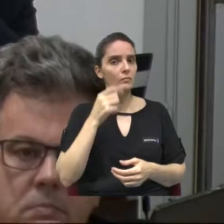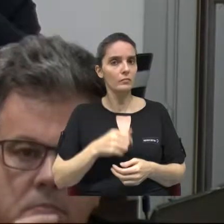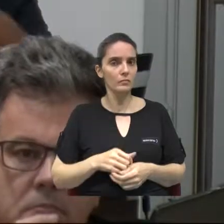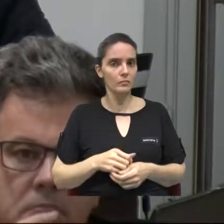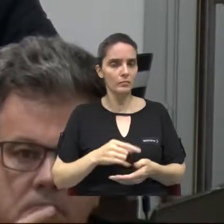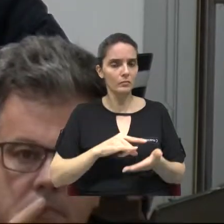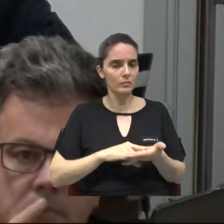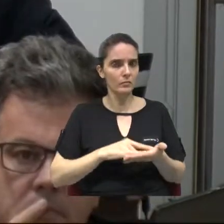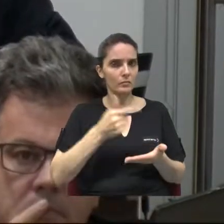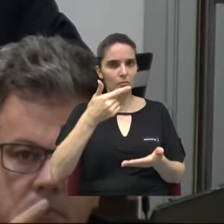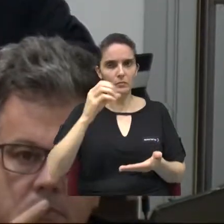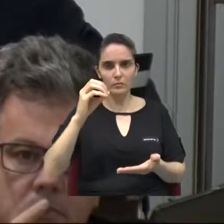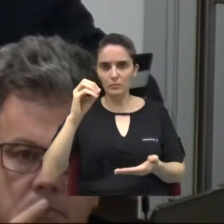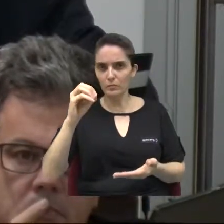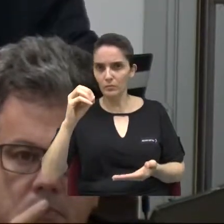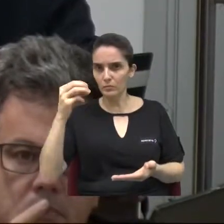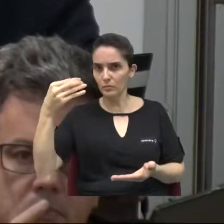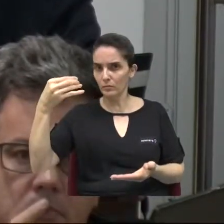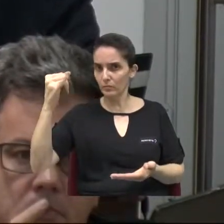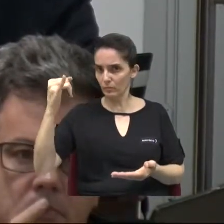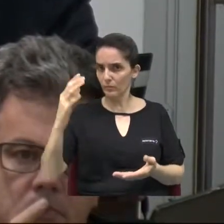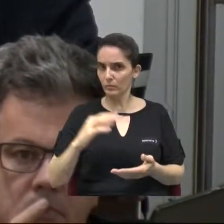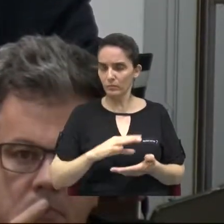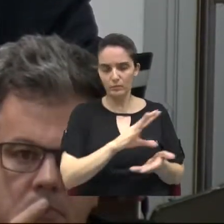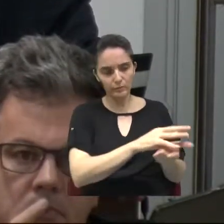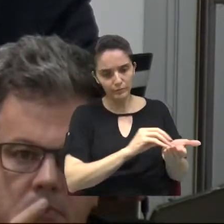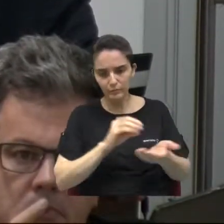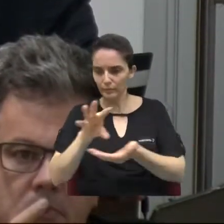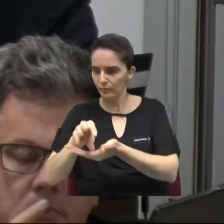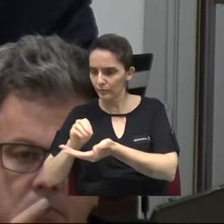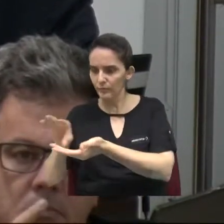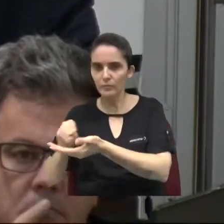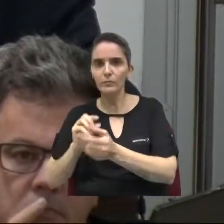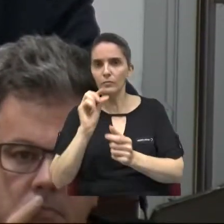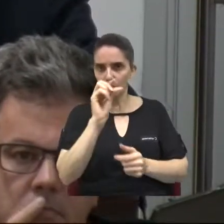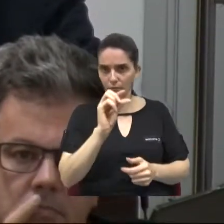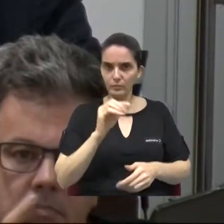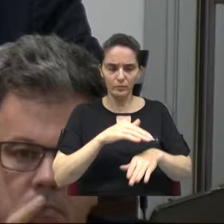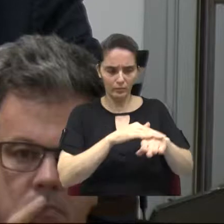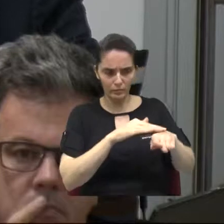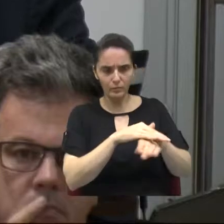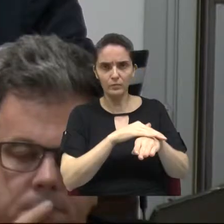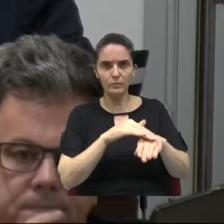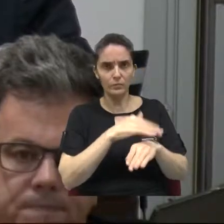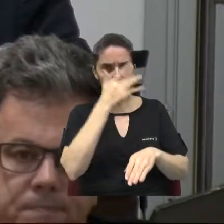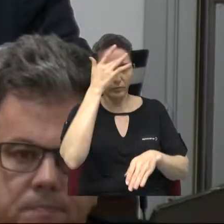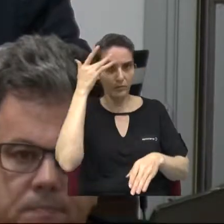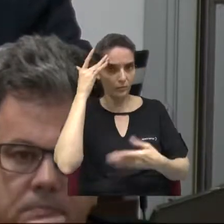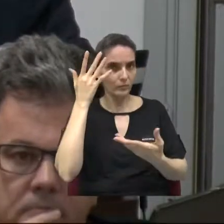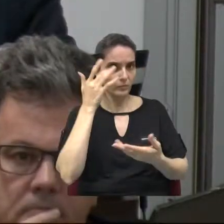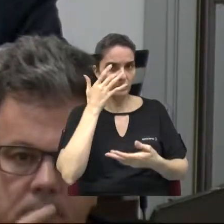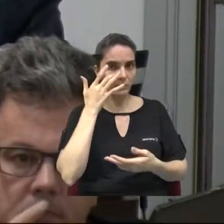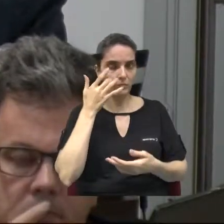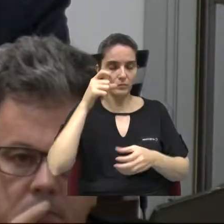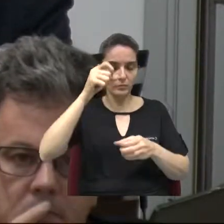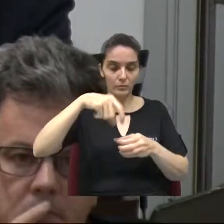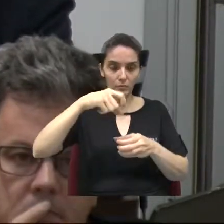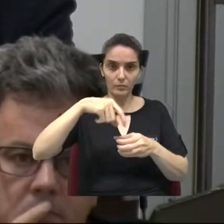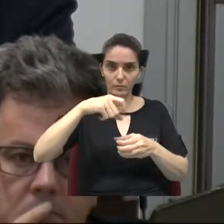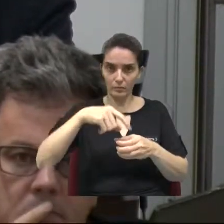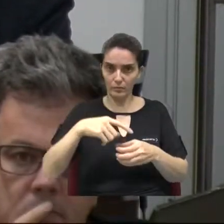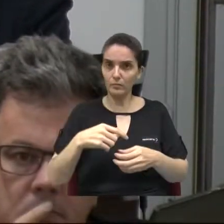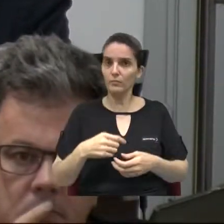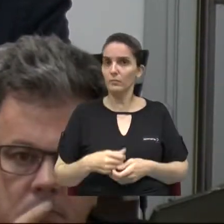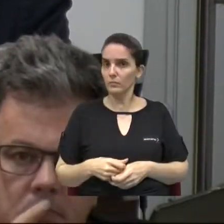milhões. Começa a arrancar um pouquinho daqui, um pouquinho dali de contrato, conversa com essas pessoas que arrecada muito na